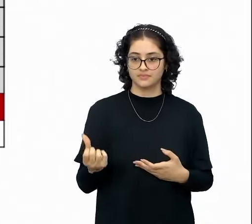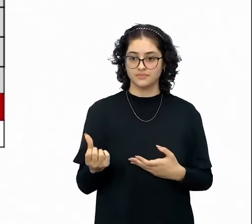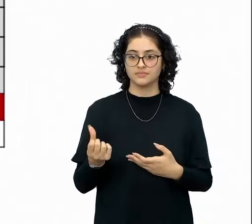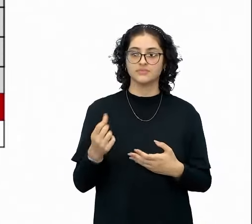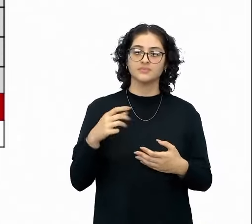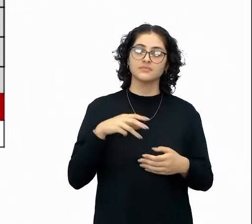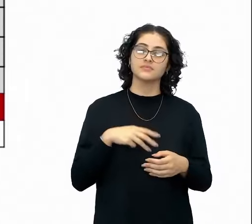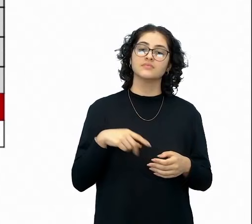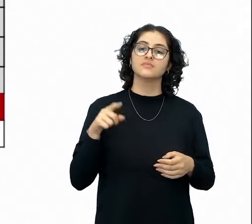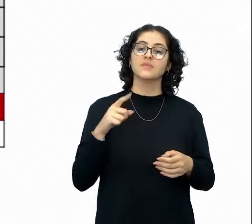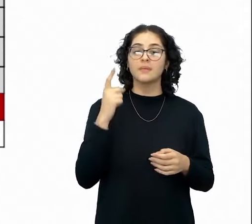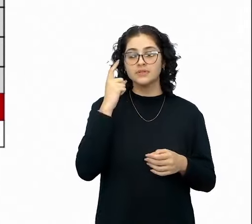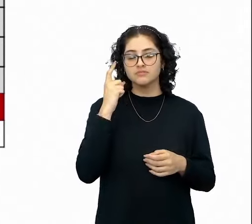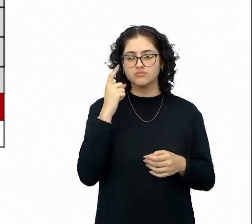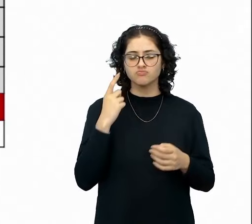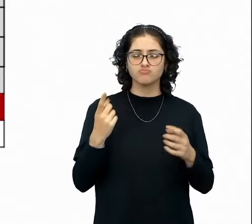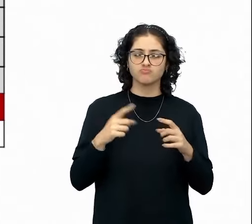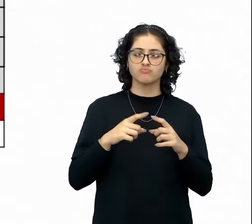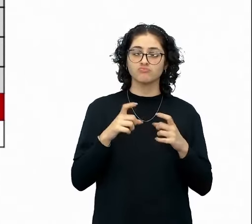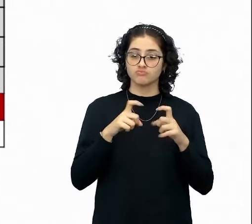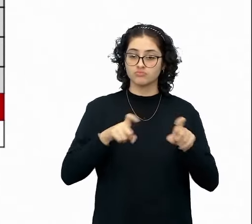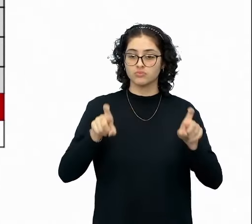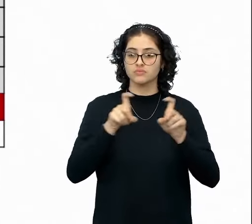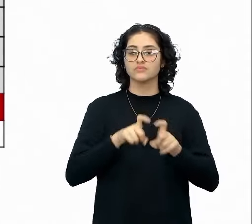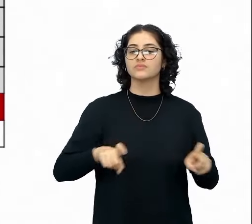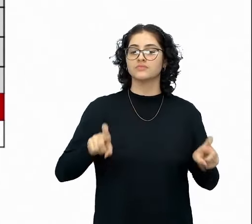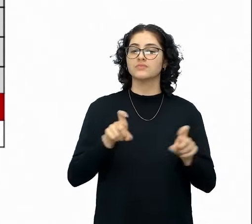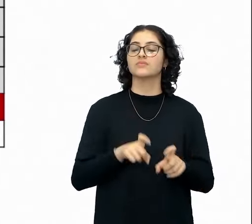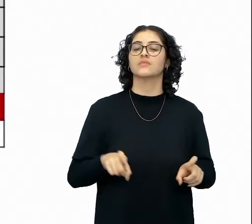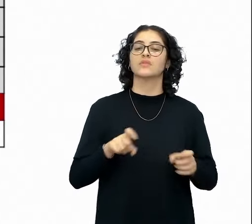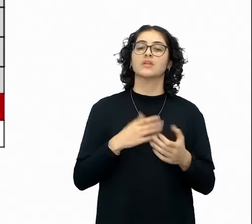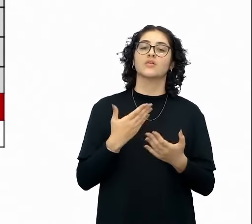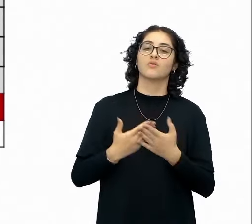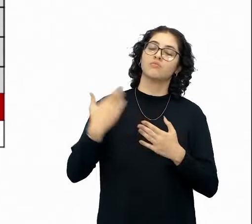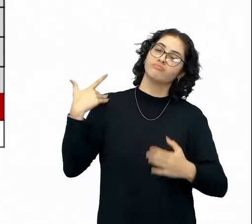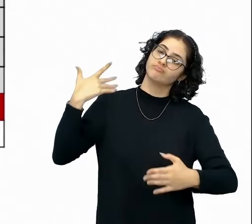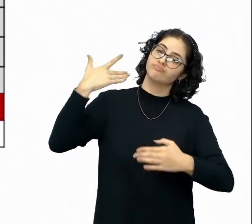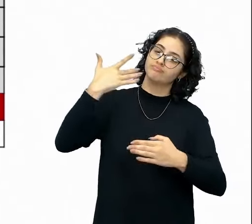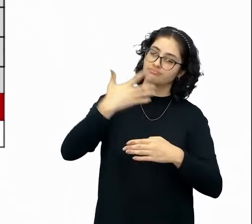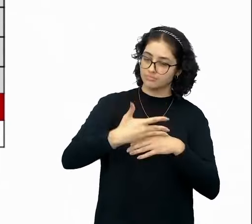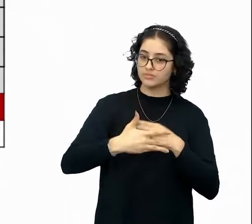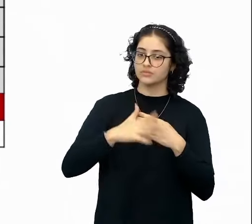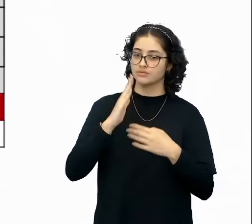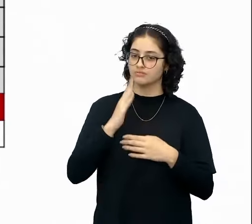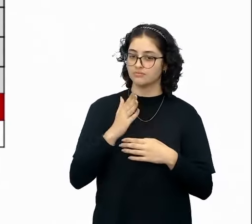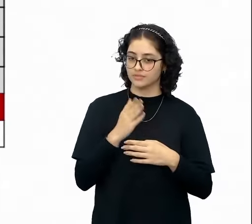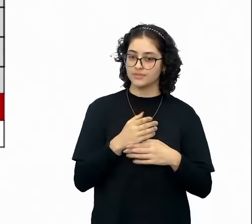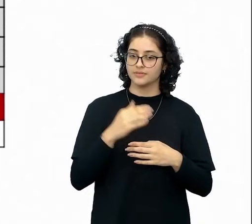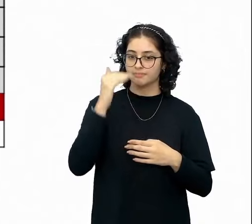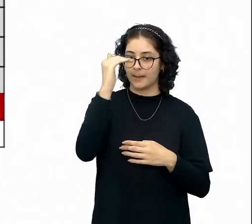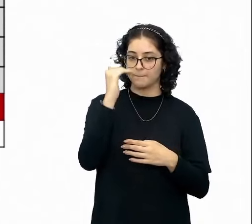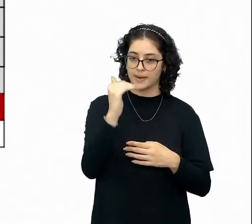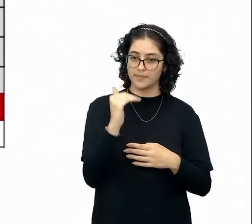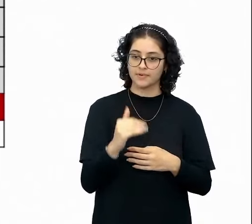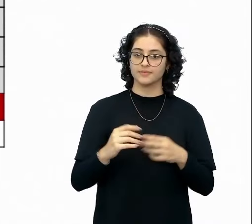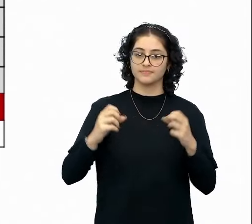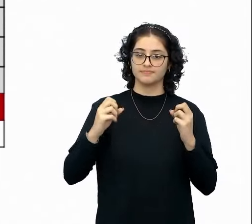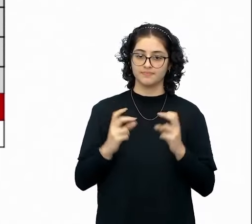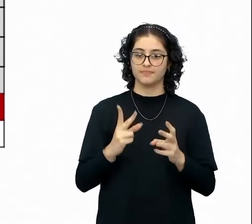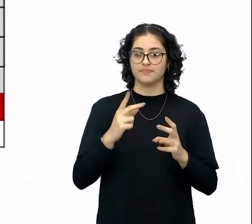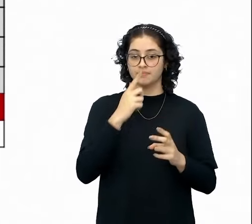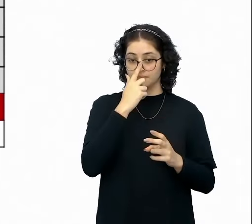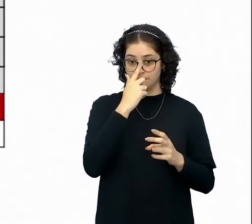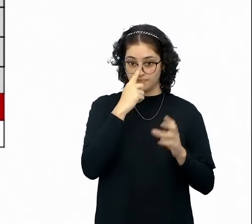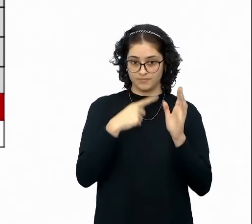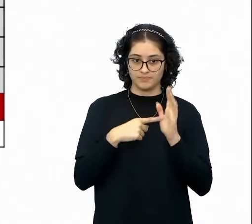pensamento computacional, dando continuidade ao que foi trabalhado aqui na etapa. Deixa eu pegar minha